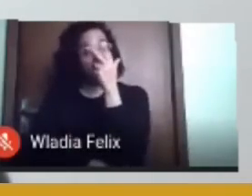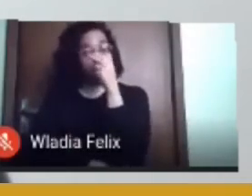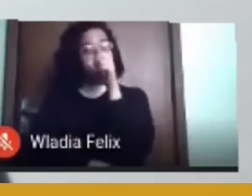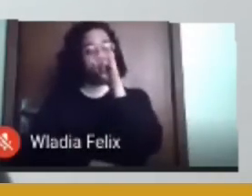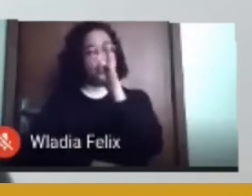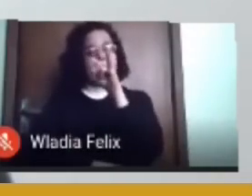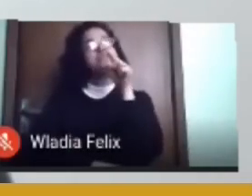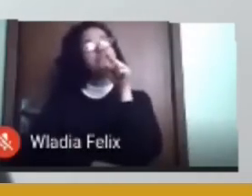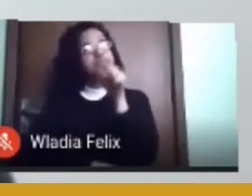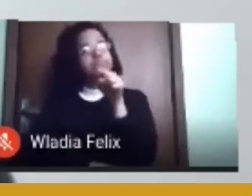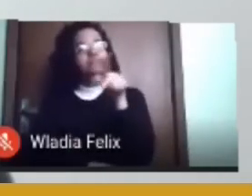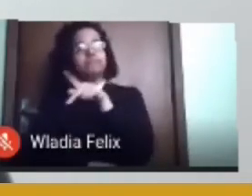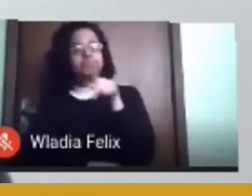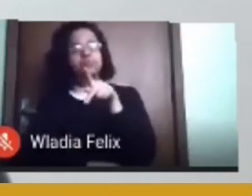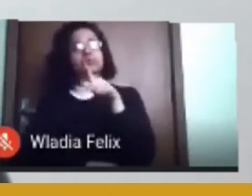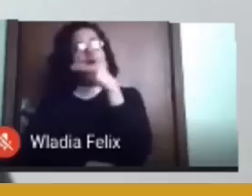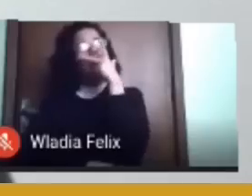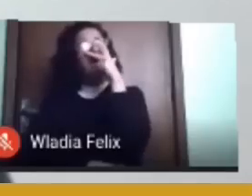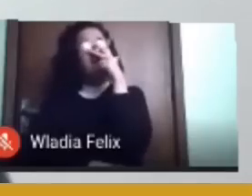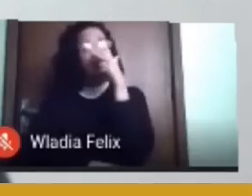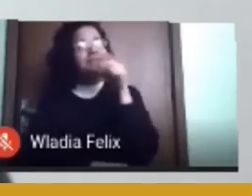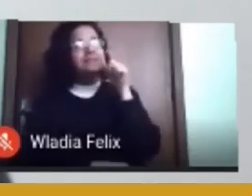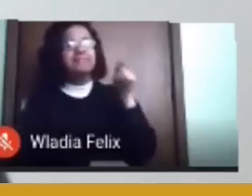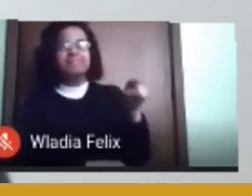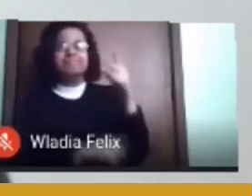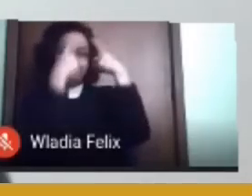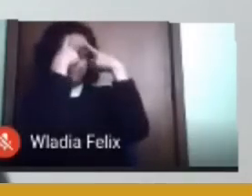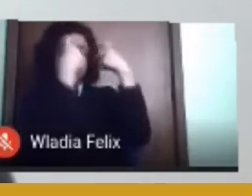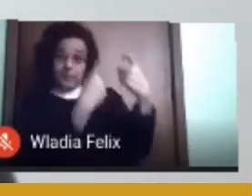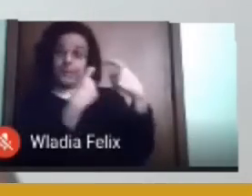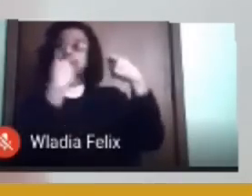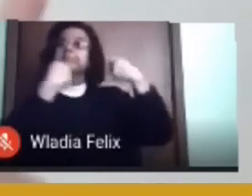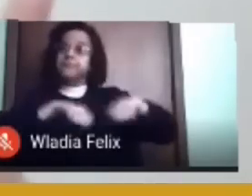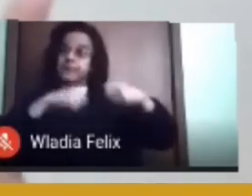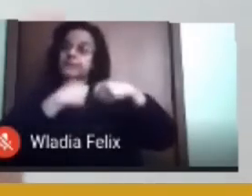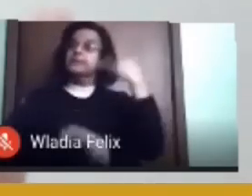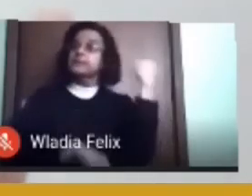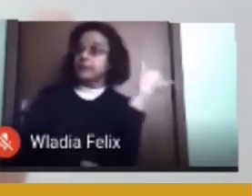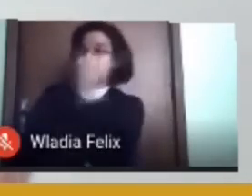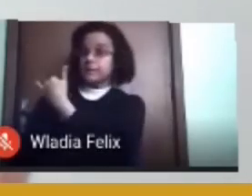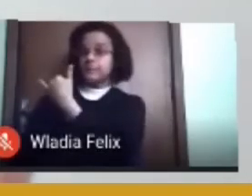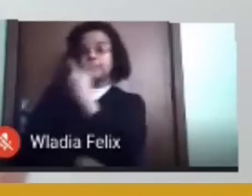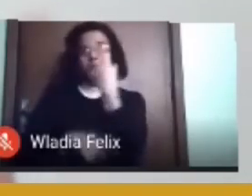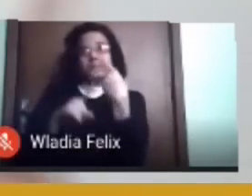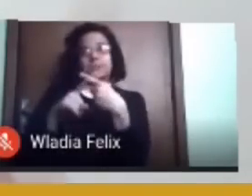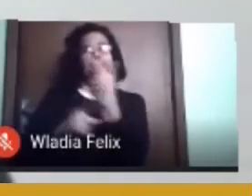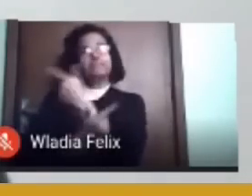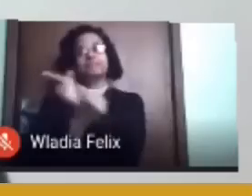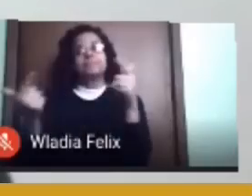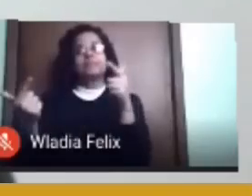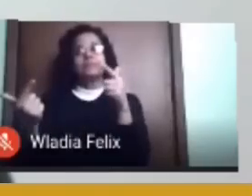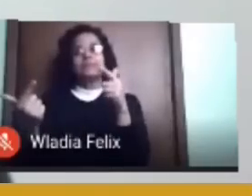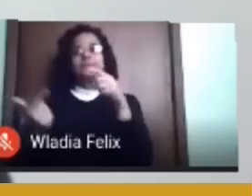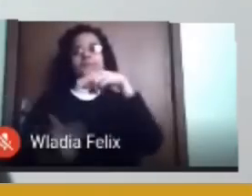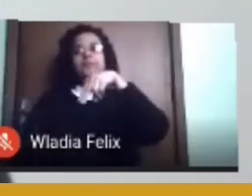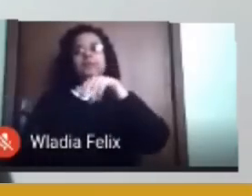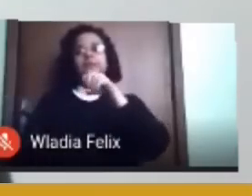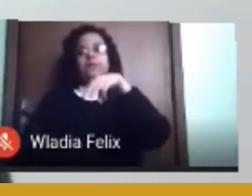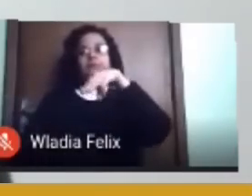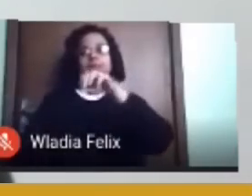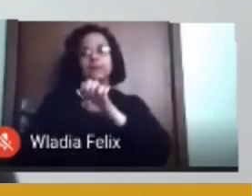denúncia são anônimos. Tá? Você pode criar um relatório, inclusive eu fiz isso em Sarandi, na época que eu trabalhava como